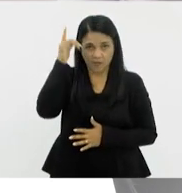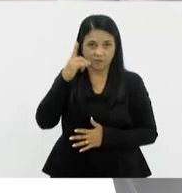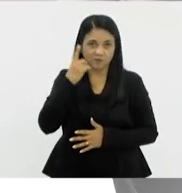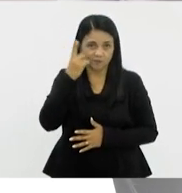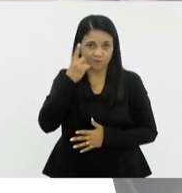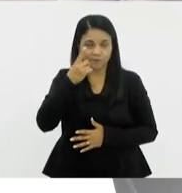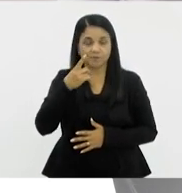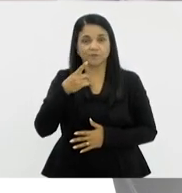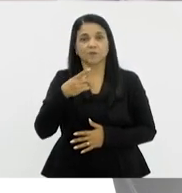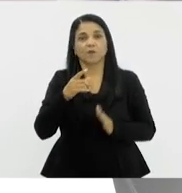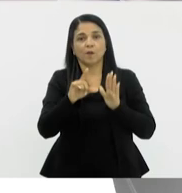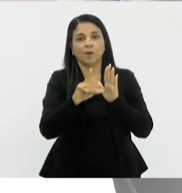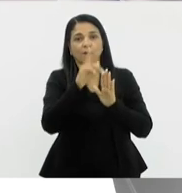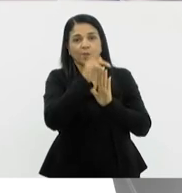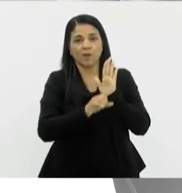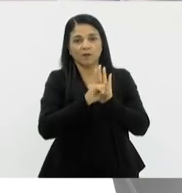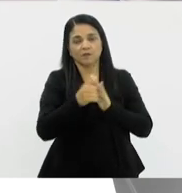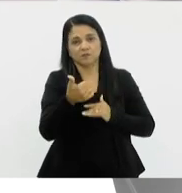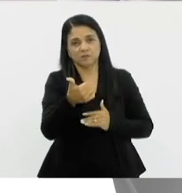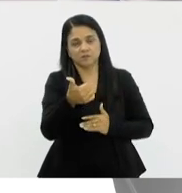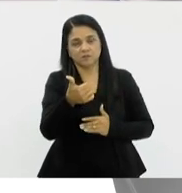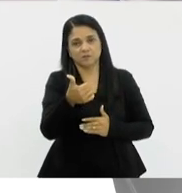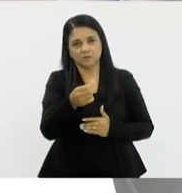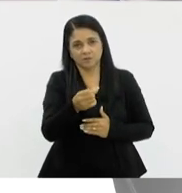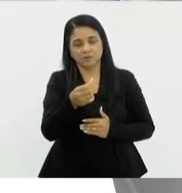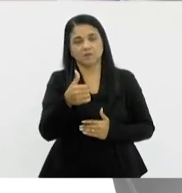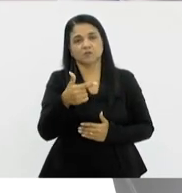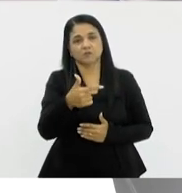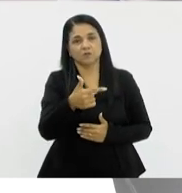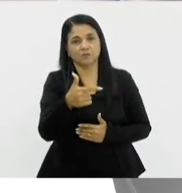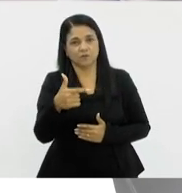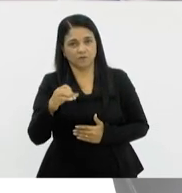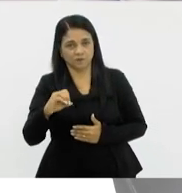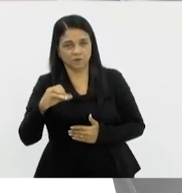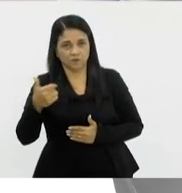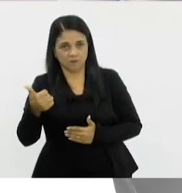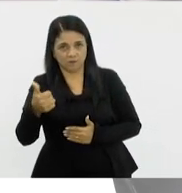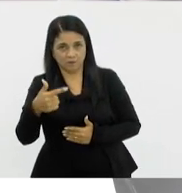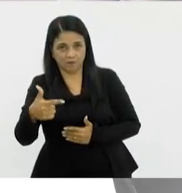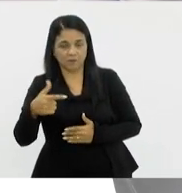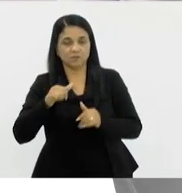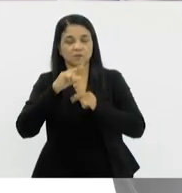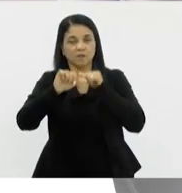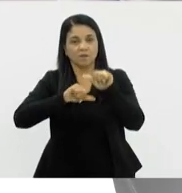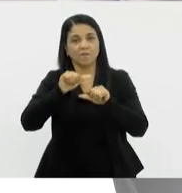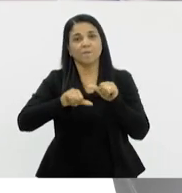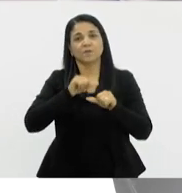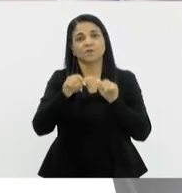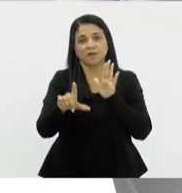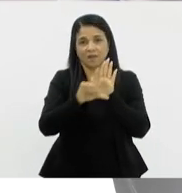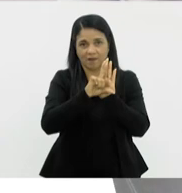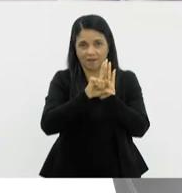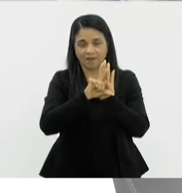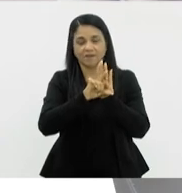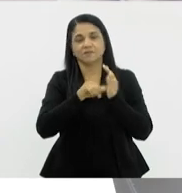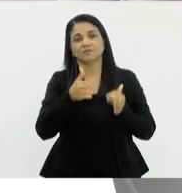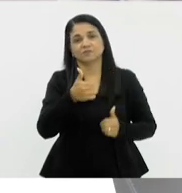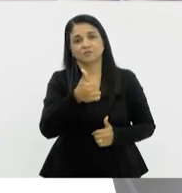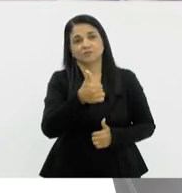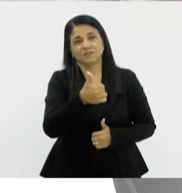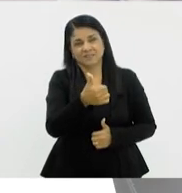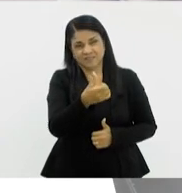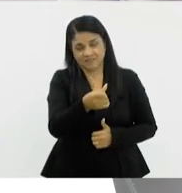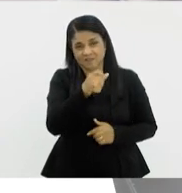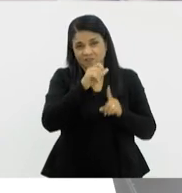de lei 2016 de 2023, de autoria do deputado Thiago Gagliasso, que altera a lei 5.645, de 6 de janeiro de 2010,